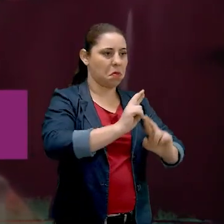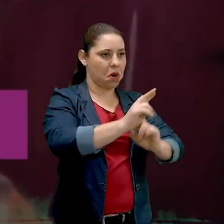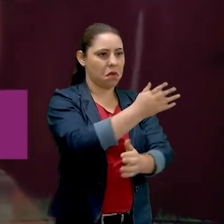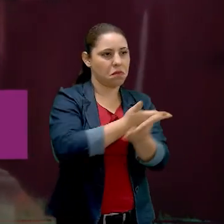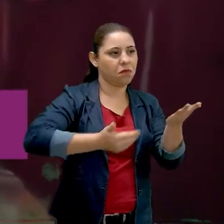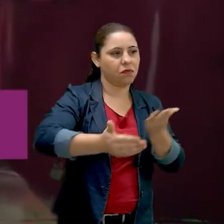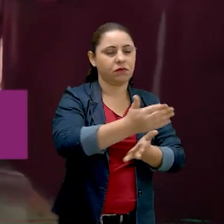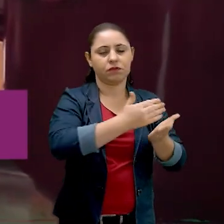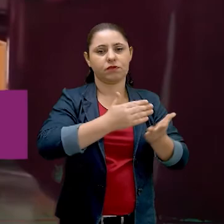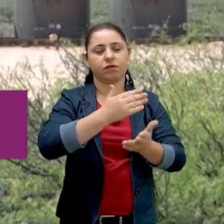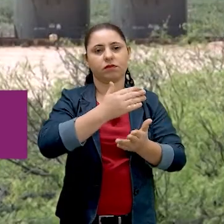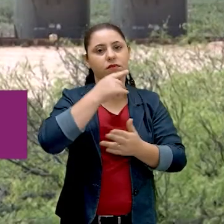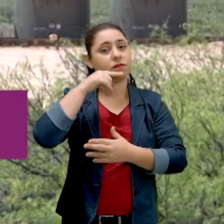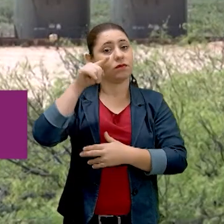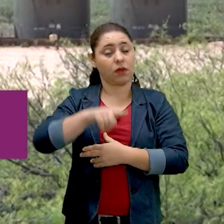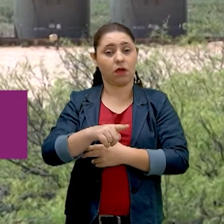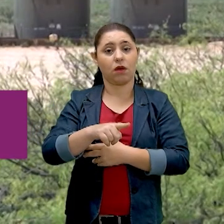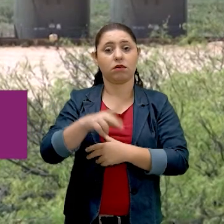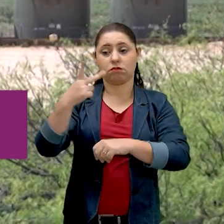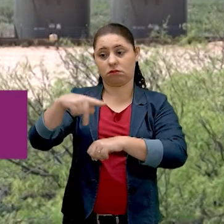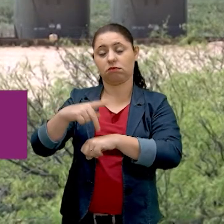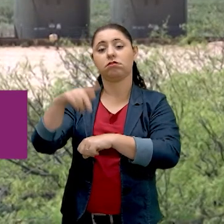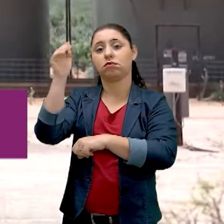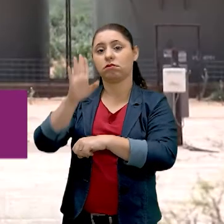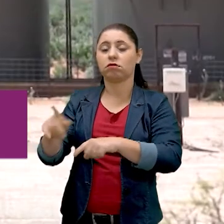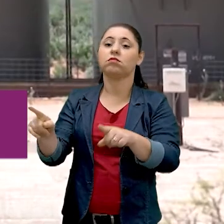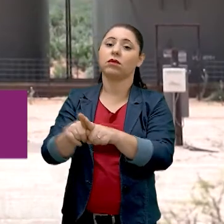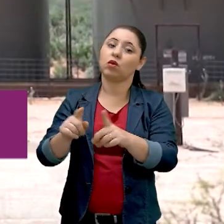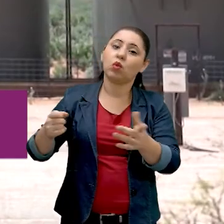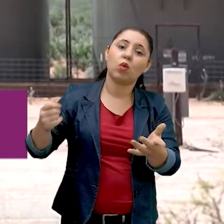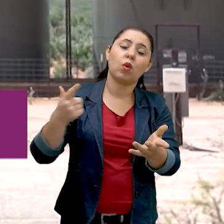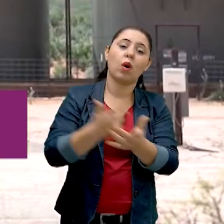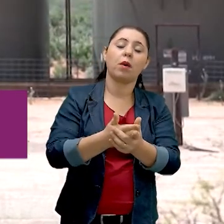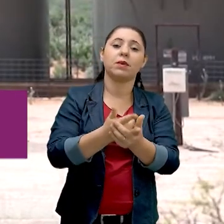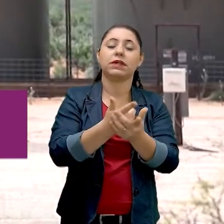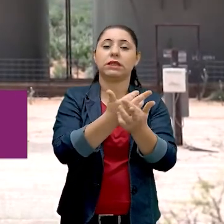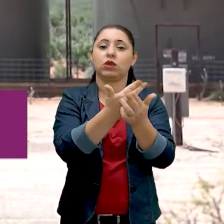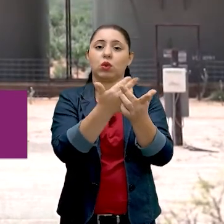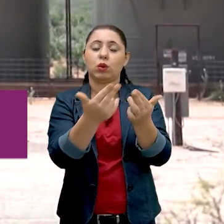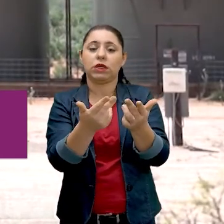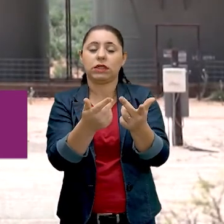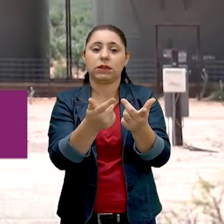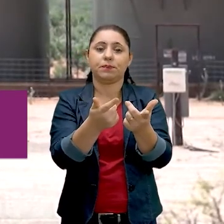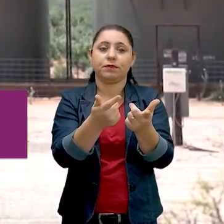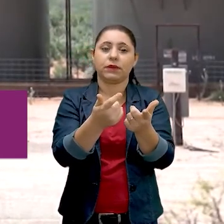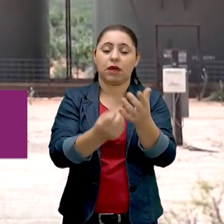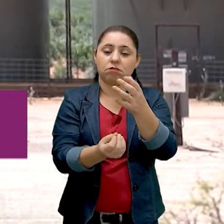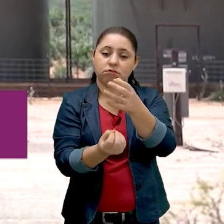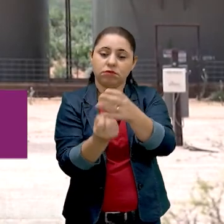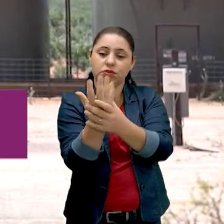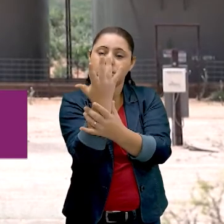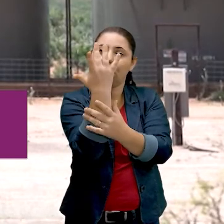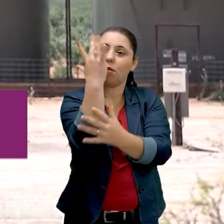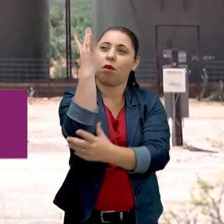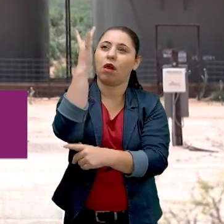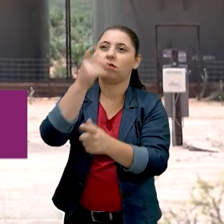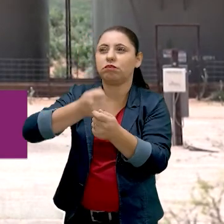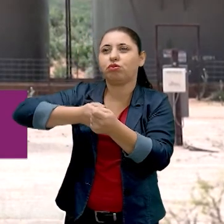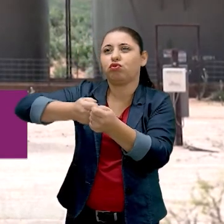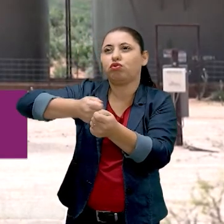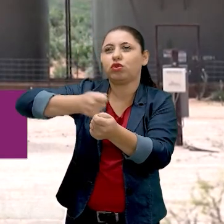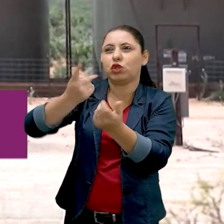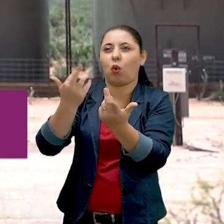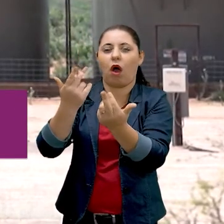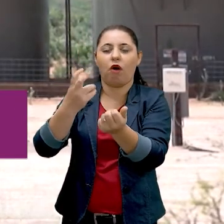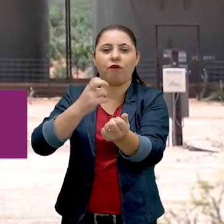continua amplamente negociando com a Rússia. O Brasil também, por essa neutralidade. Os fertilizantes, já está tudo certo para vir para cá, não foi impedido